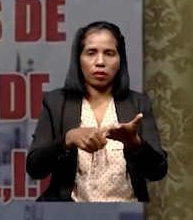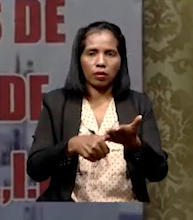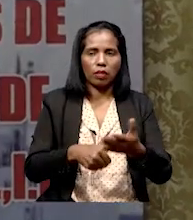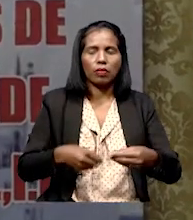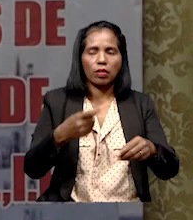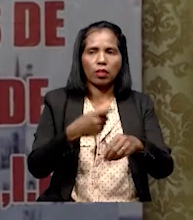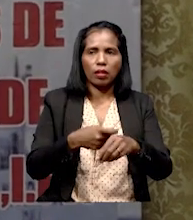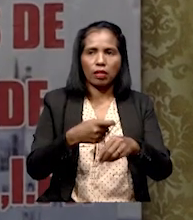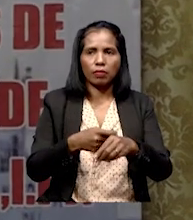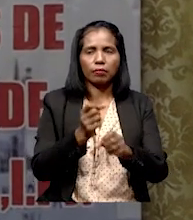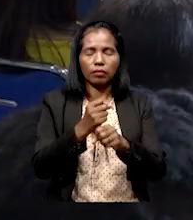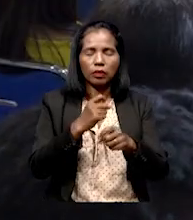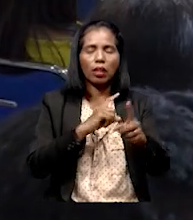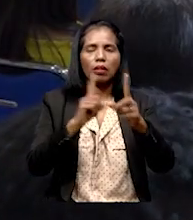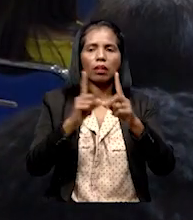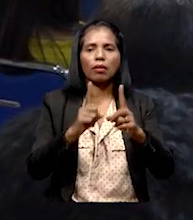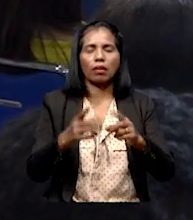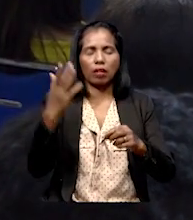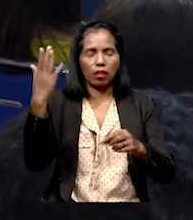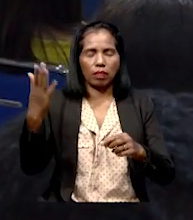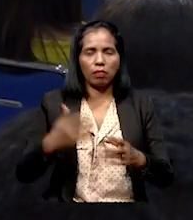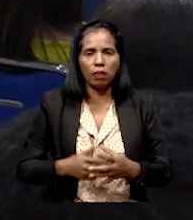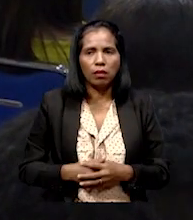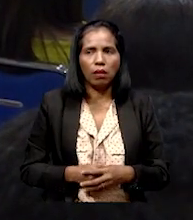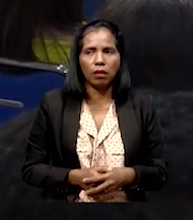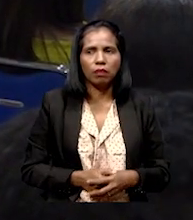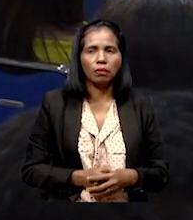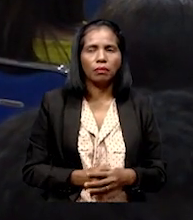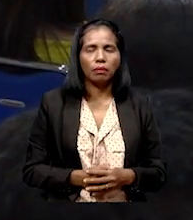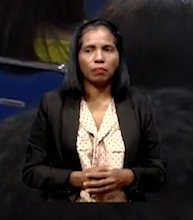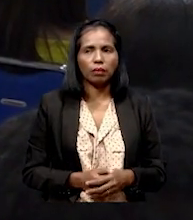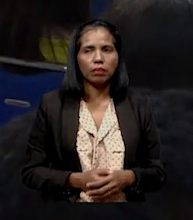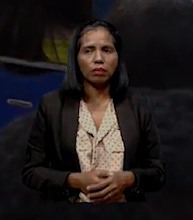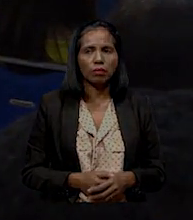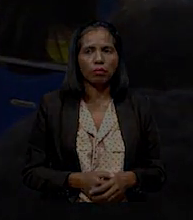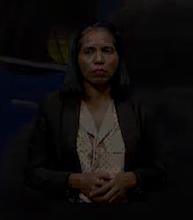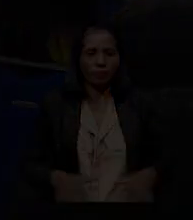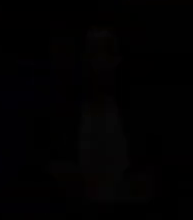tempo a tu halo intervenção e a sessão abertura. Clementino Maia, GMN.